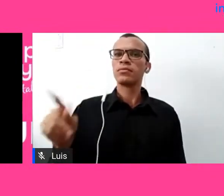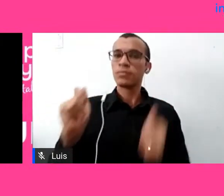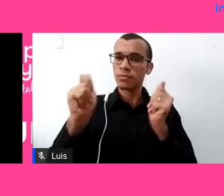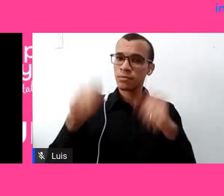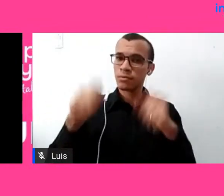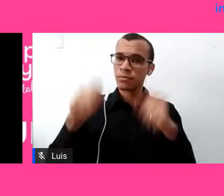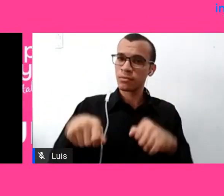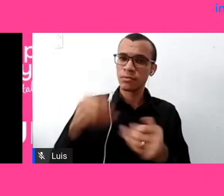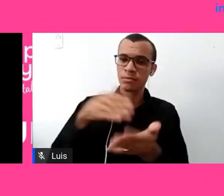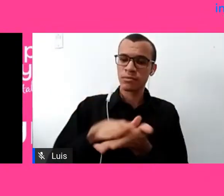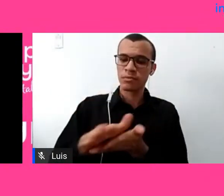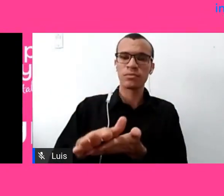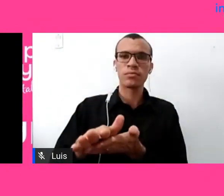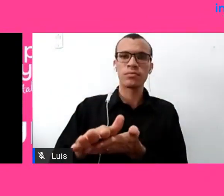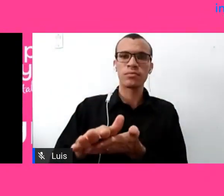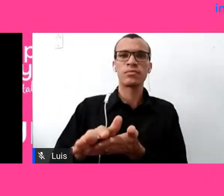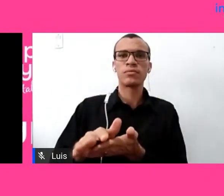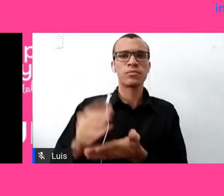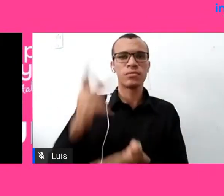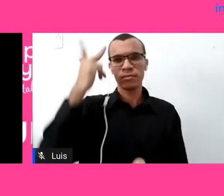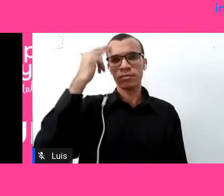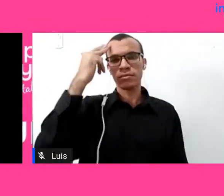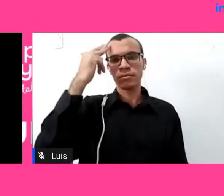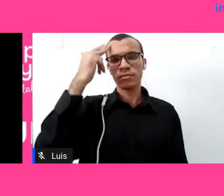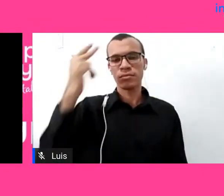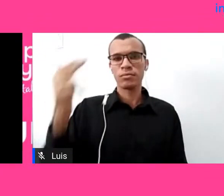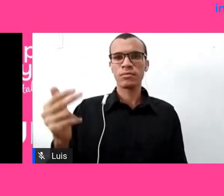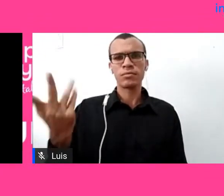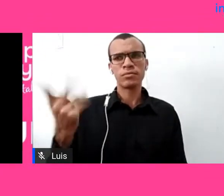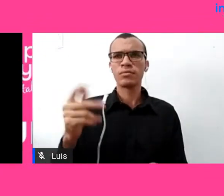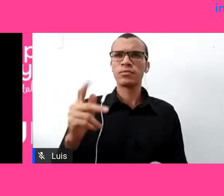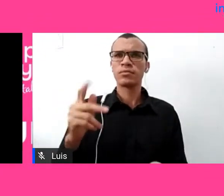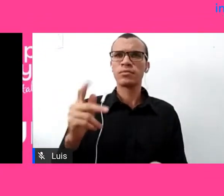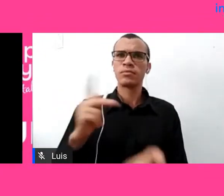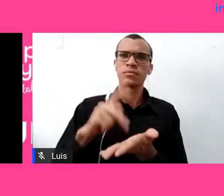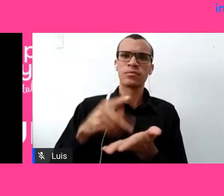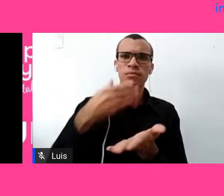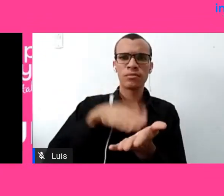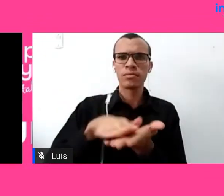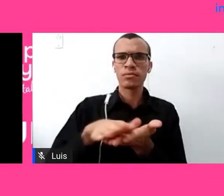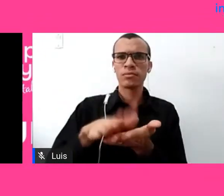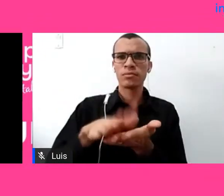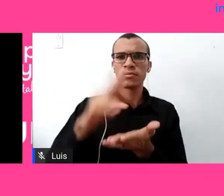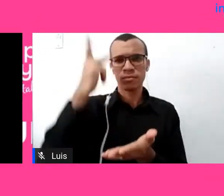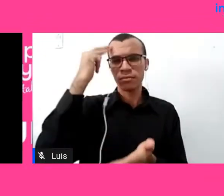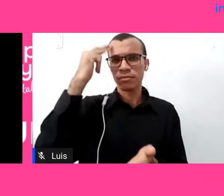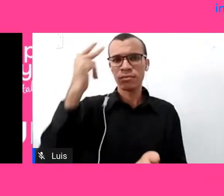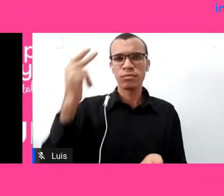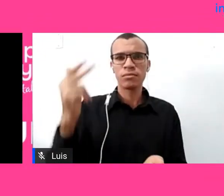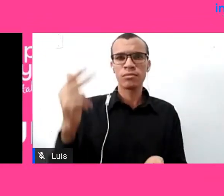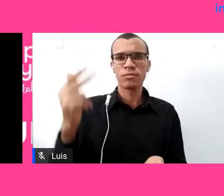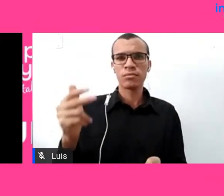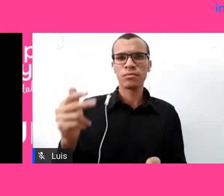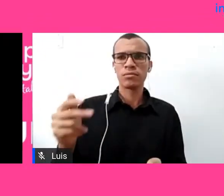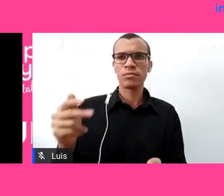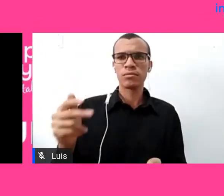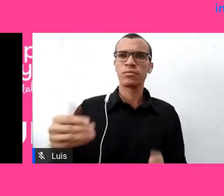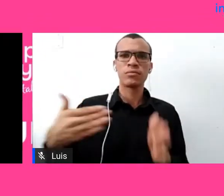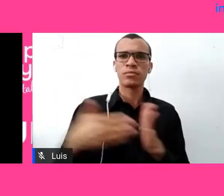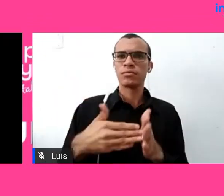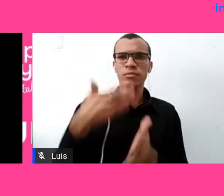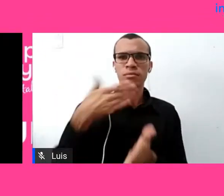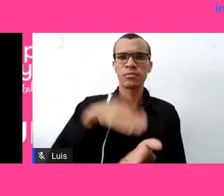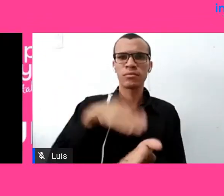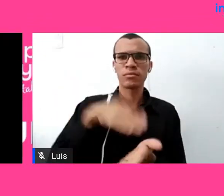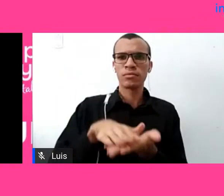uma impressora comum. Que realmente uma impressora comum, até mesmo impressora